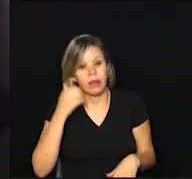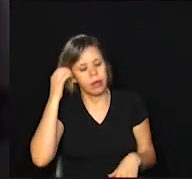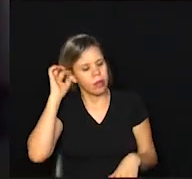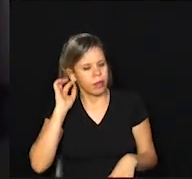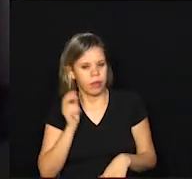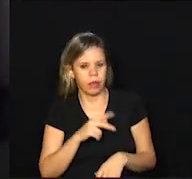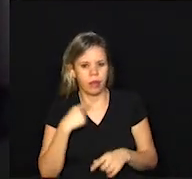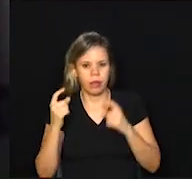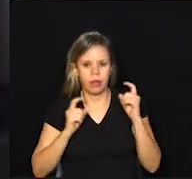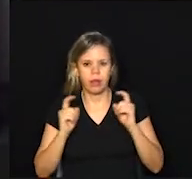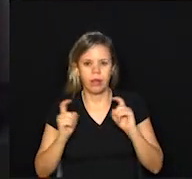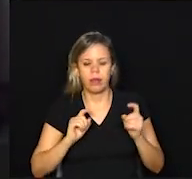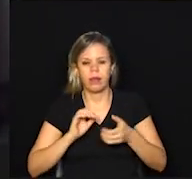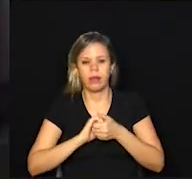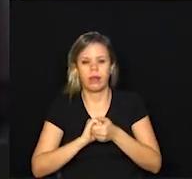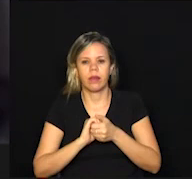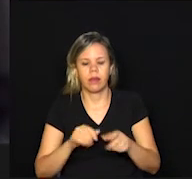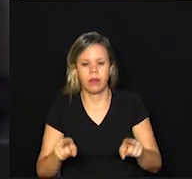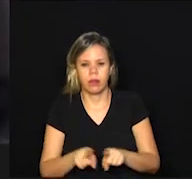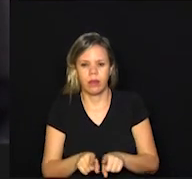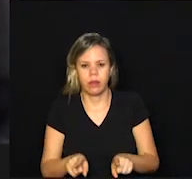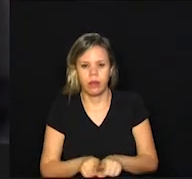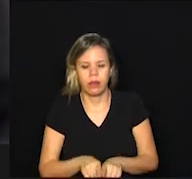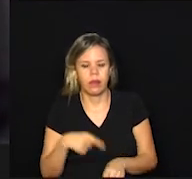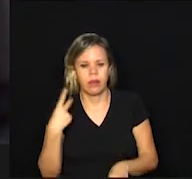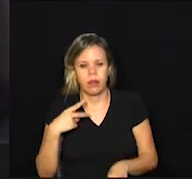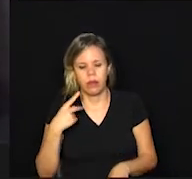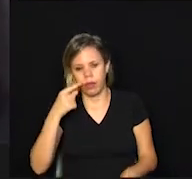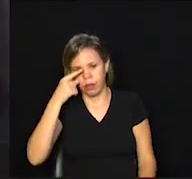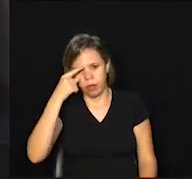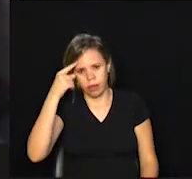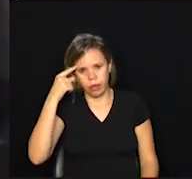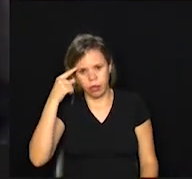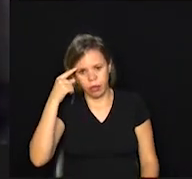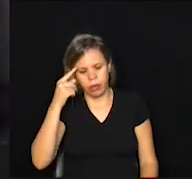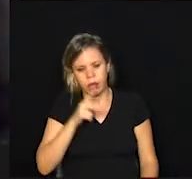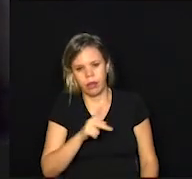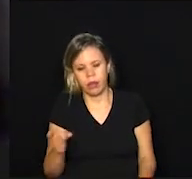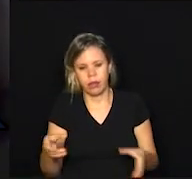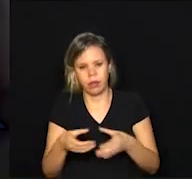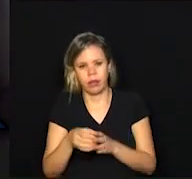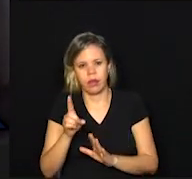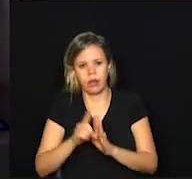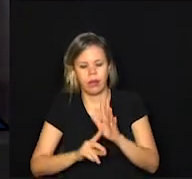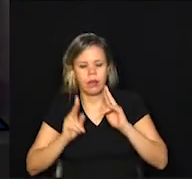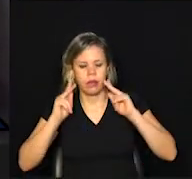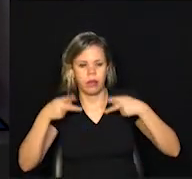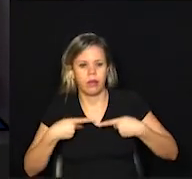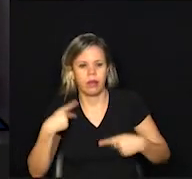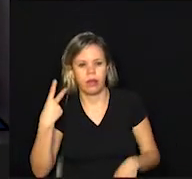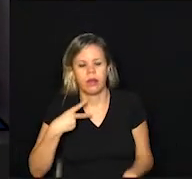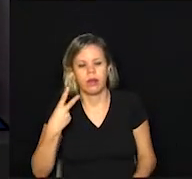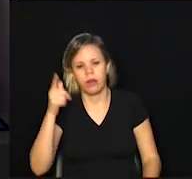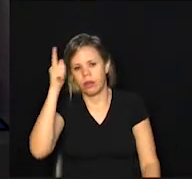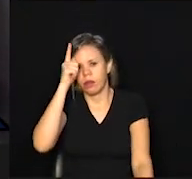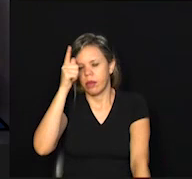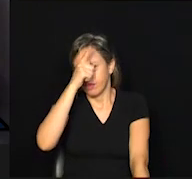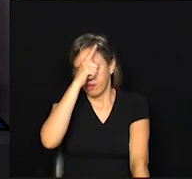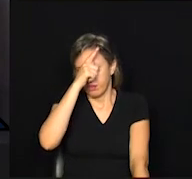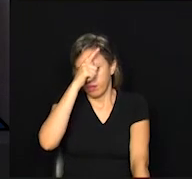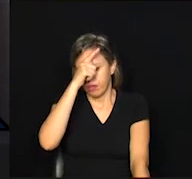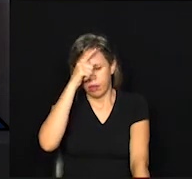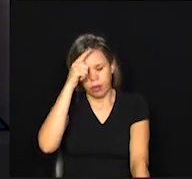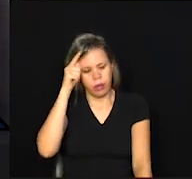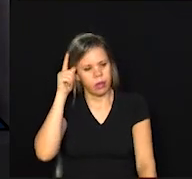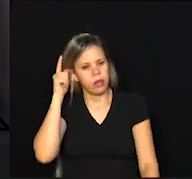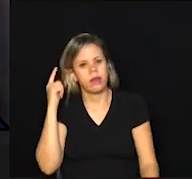essa reunião Quero cumprimentar também vereador da Paola presidente da Comissão de Direitos Humanos Vereador Gustavo petta